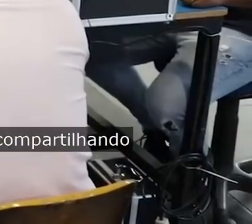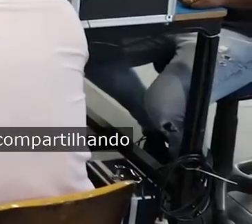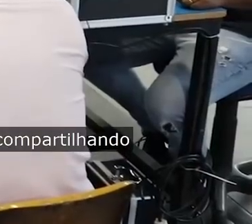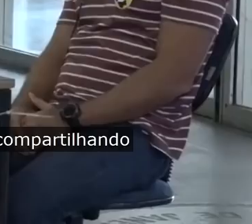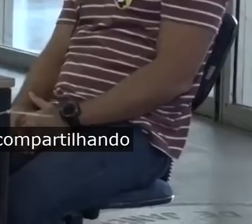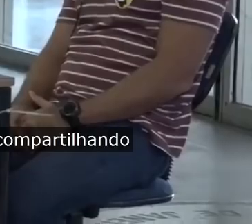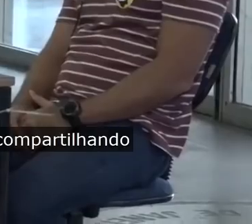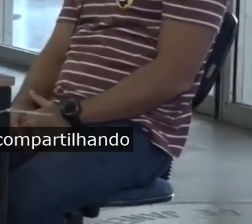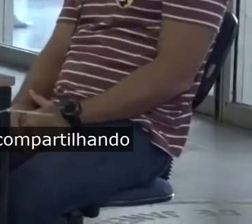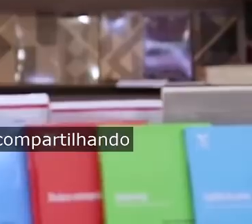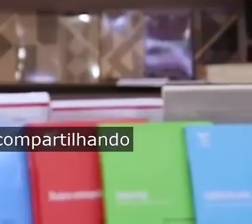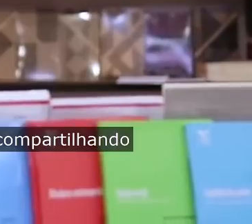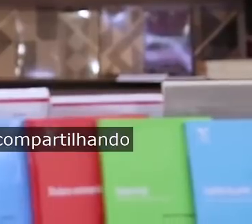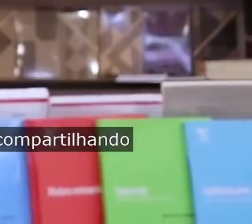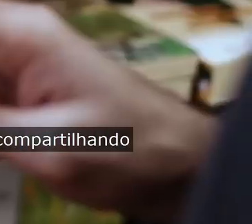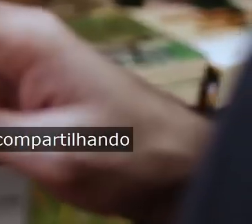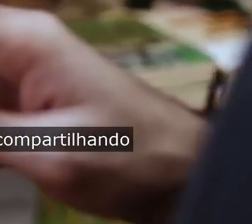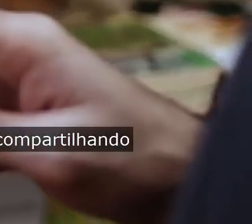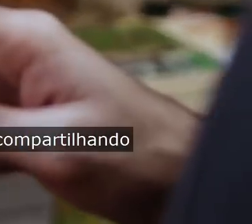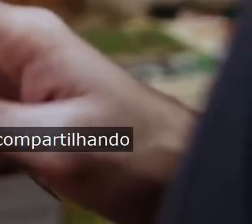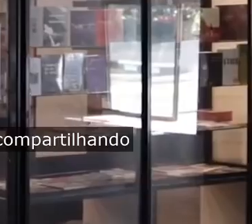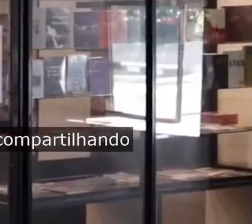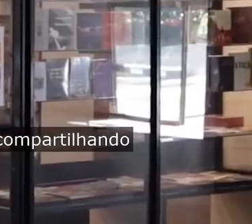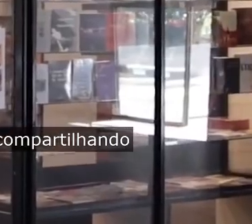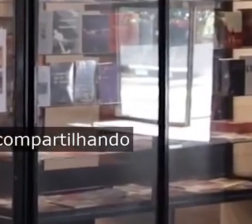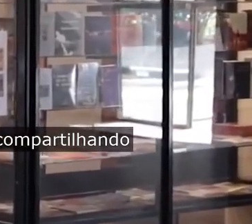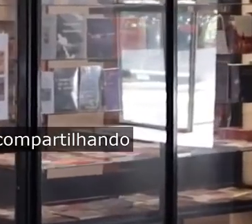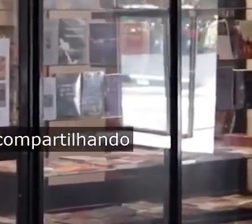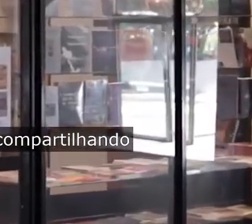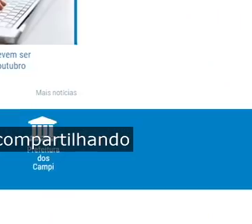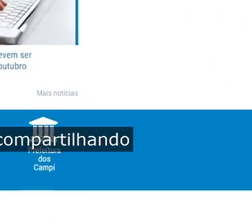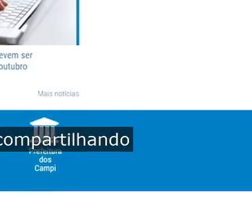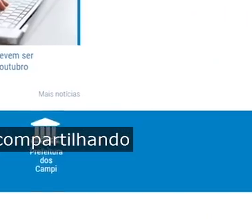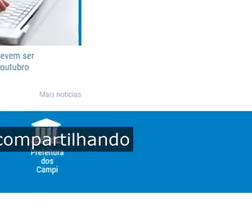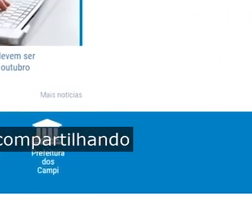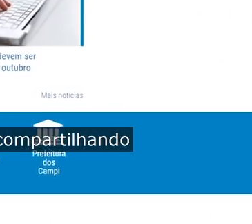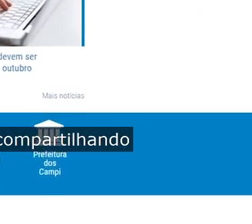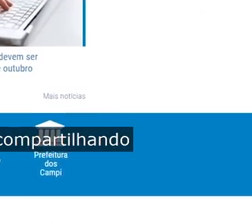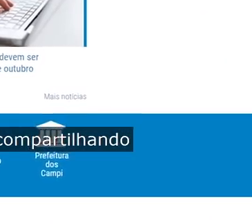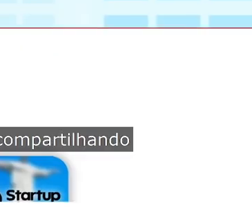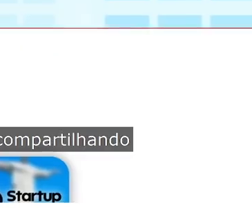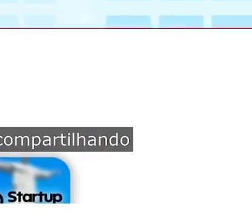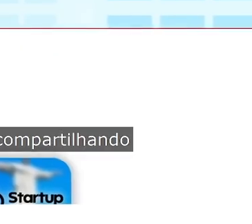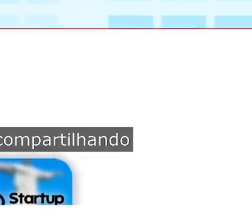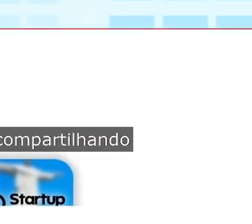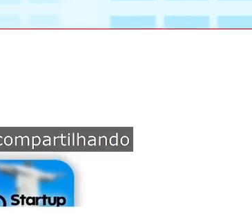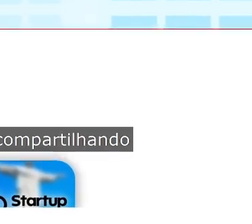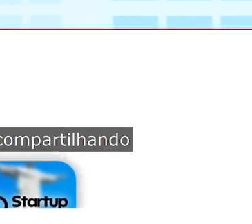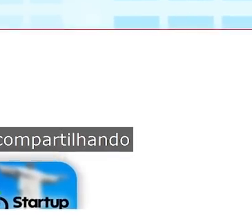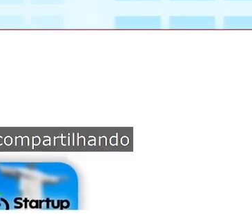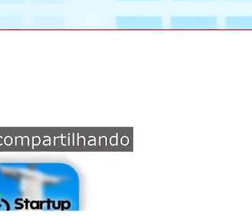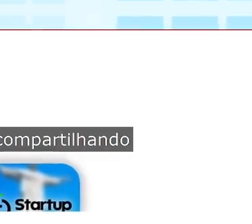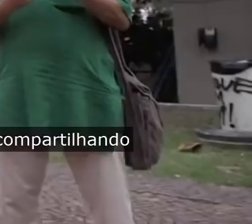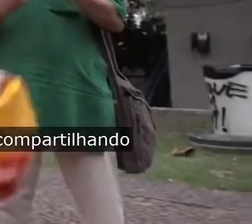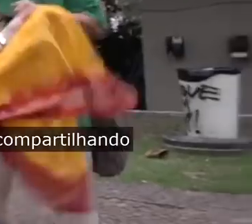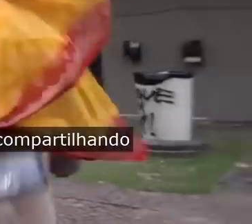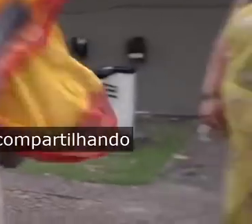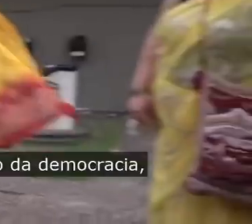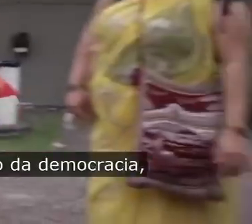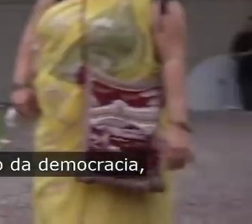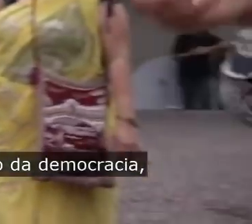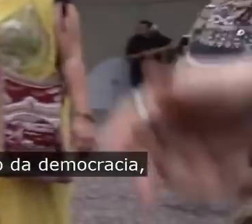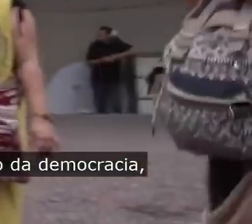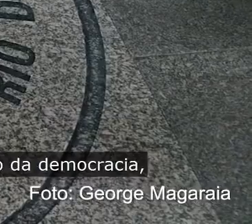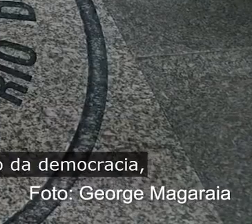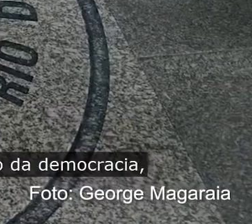A UERJ marca presença no debate público, produzindo e compartilhando conhecimentos de muitas formas.